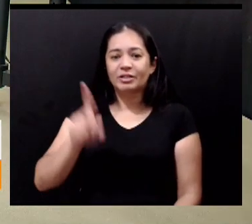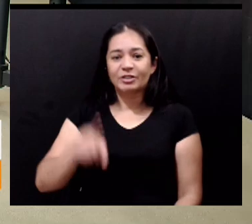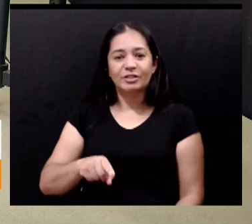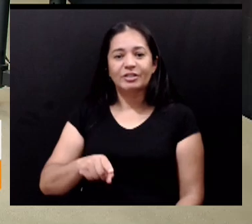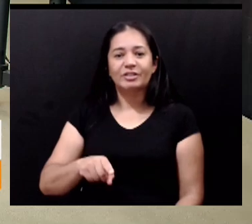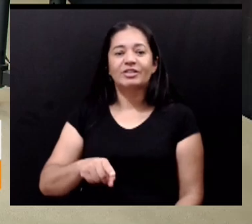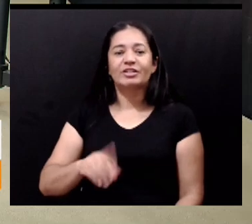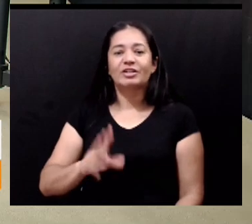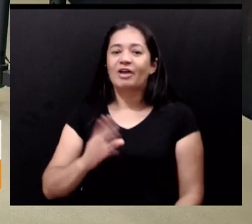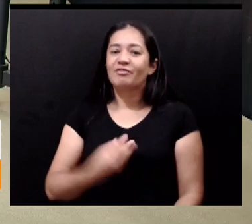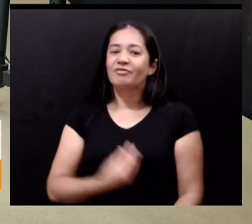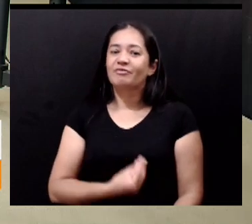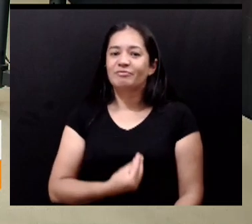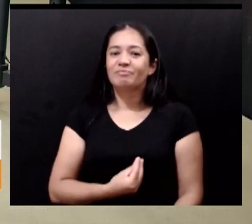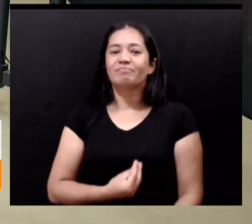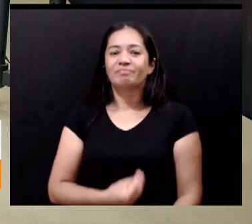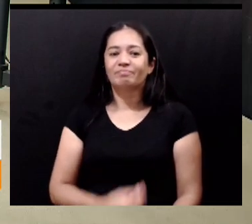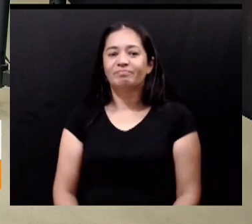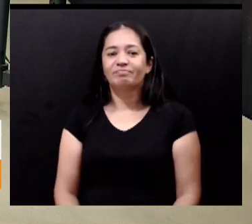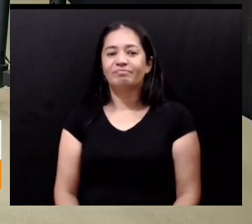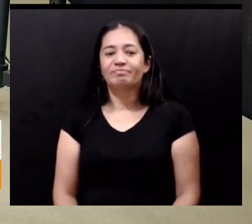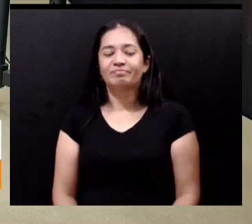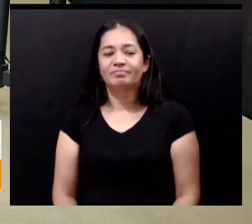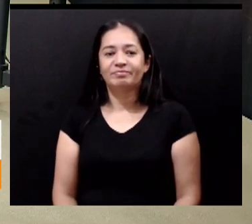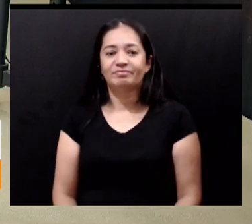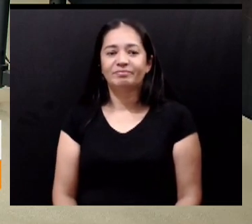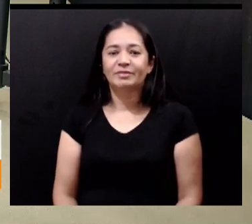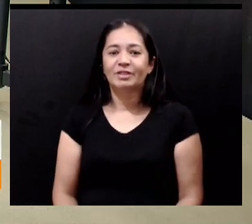Muito bem. E aí, como é que a gente termina?